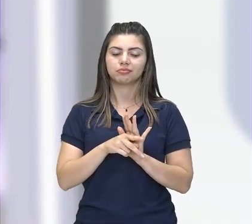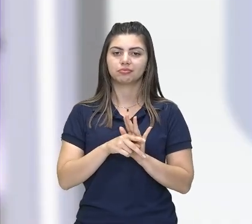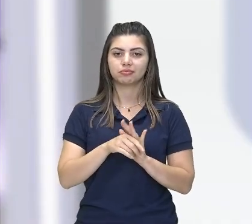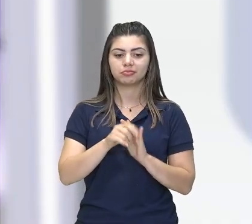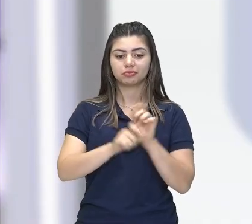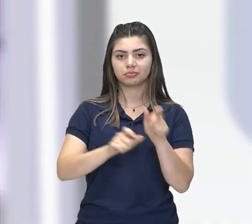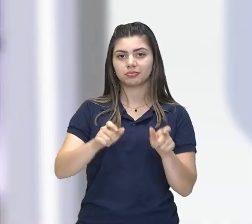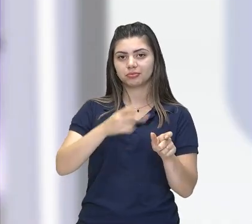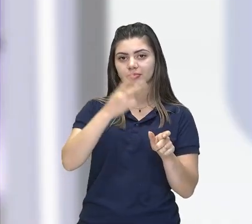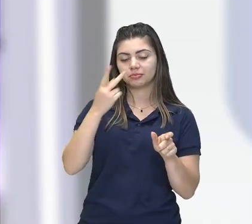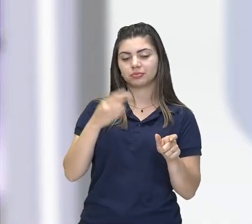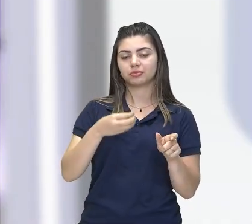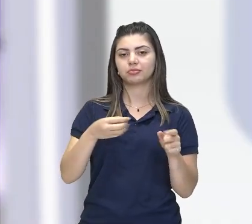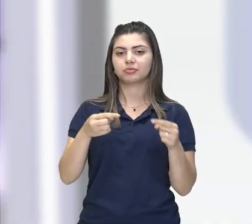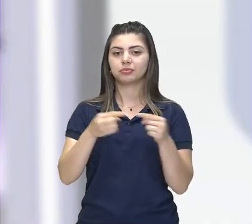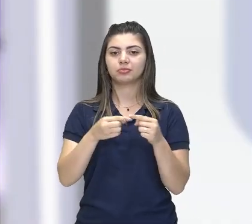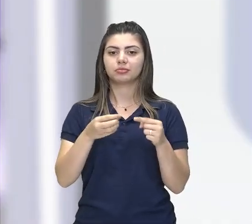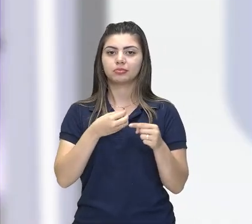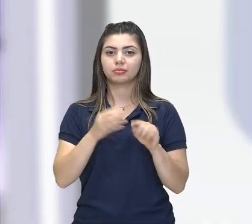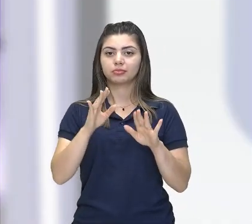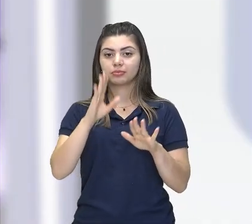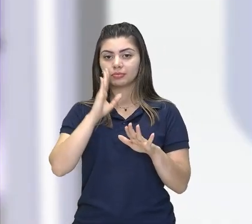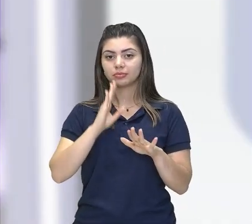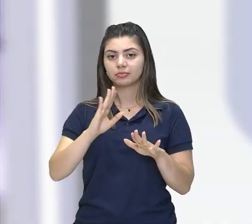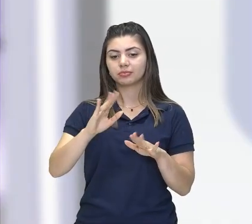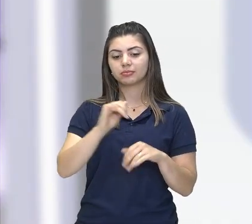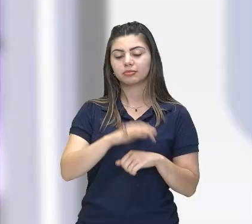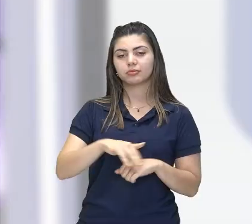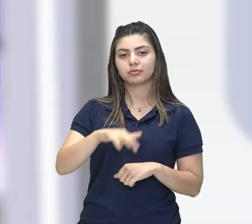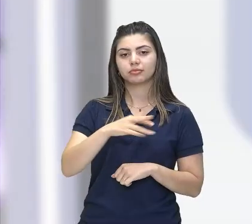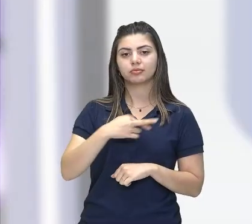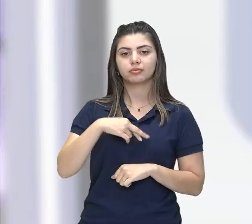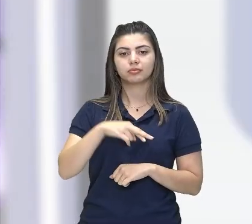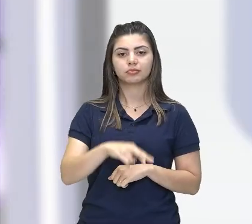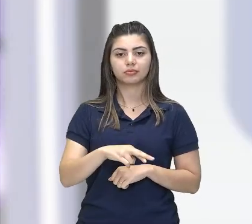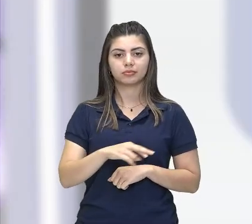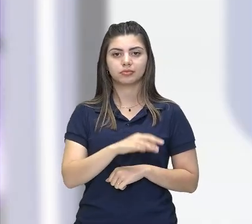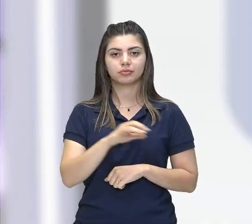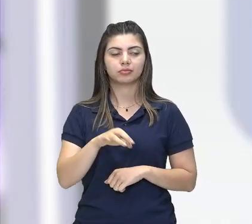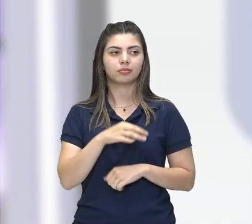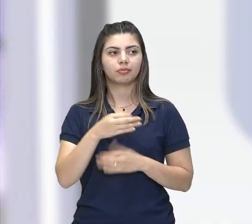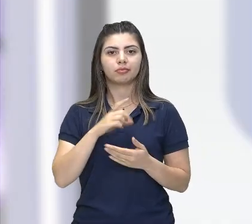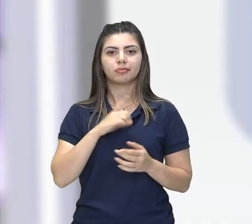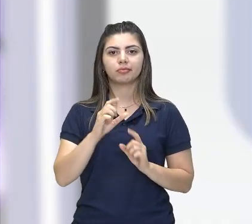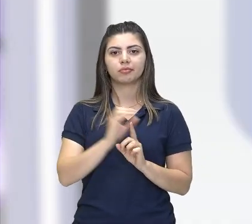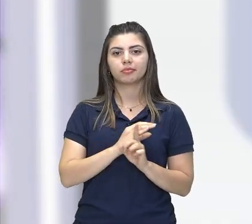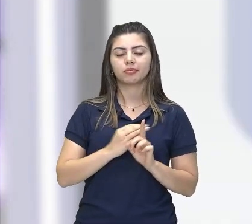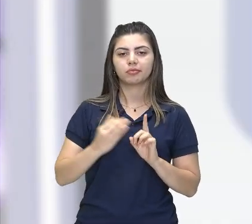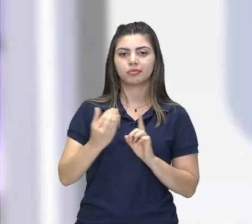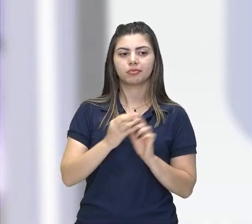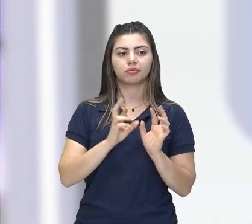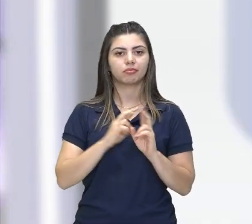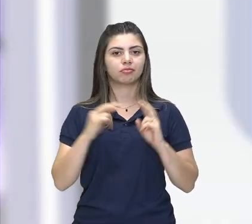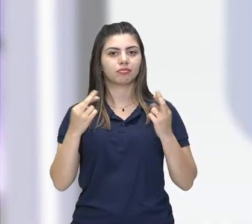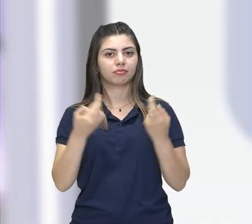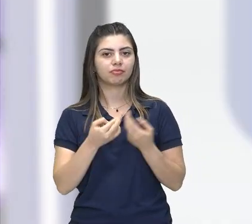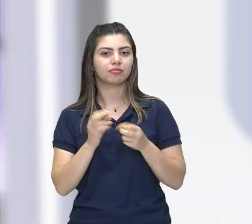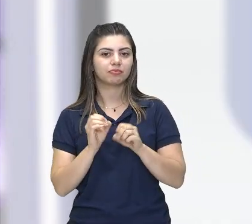pessoas, principalmente nas práticas propriamente religiosas, como cultos, ensinamentos, a prática da caridade e